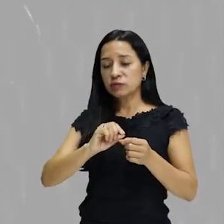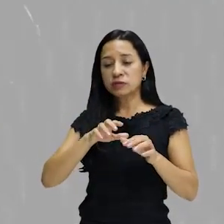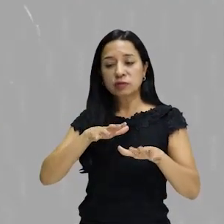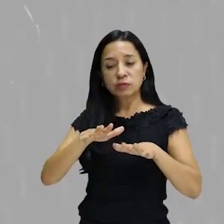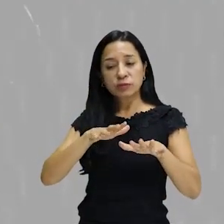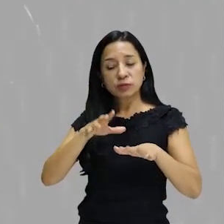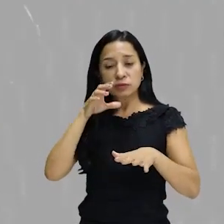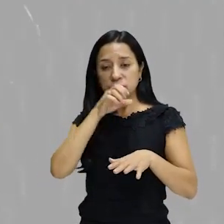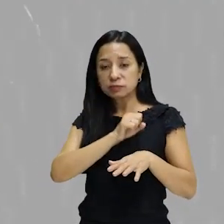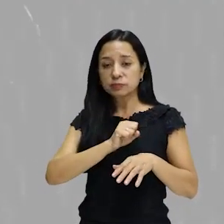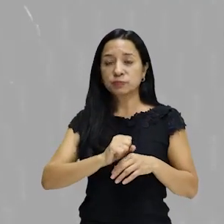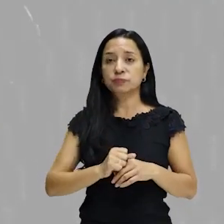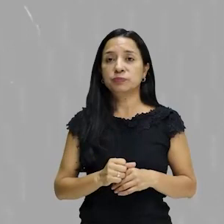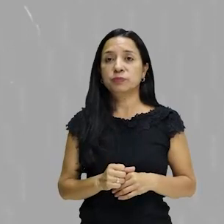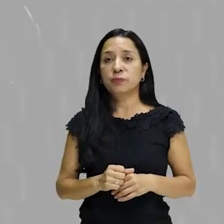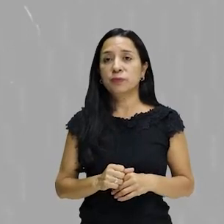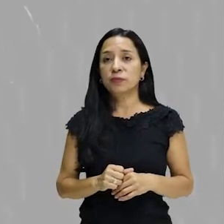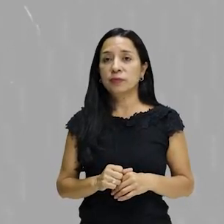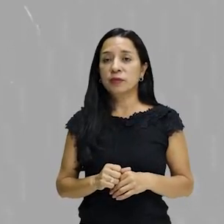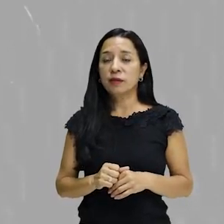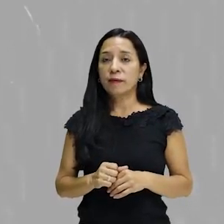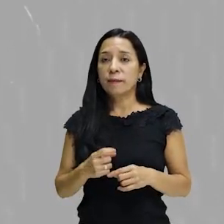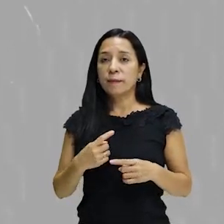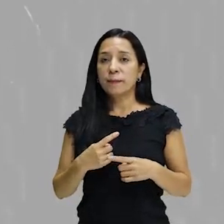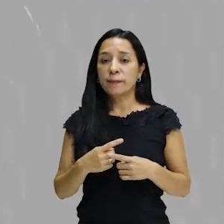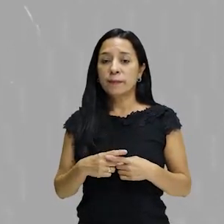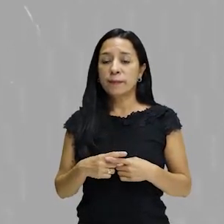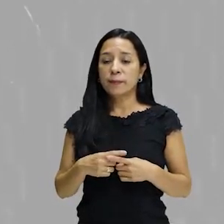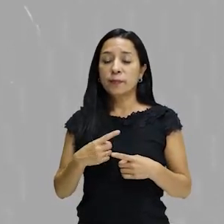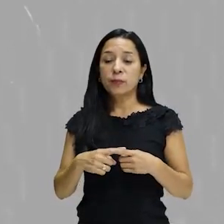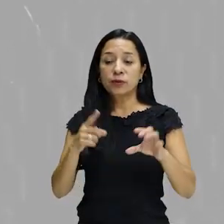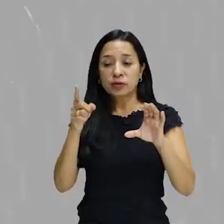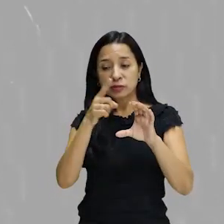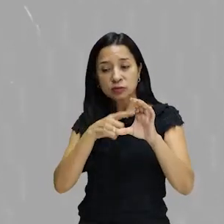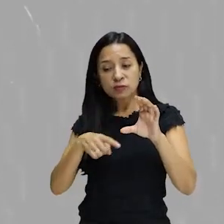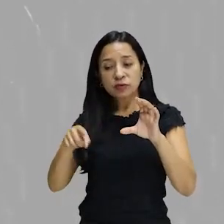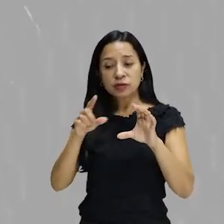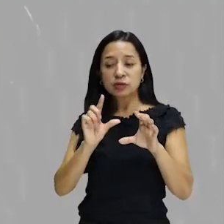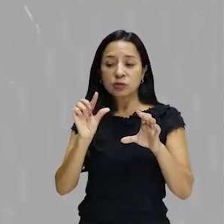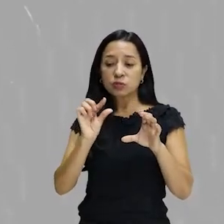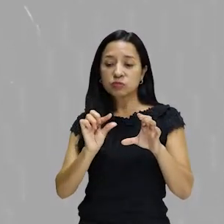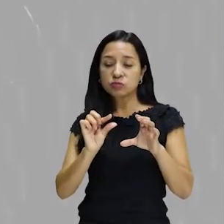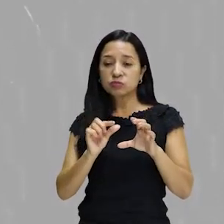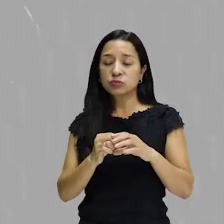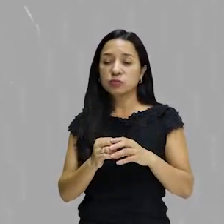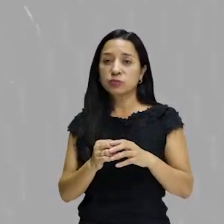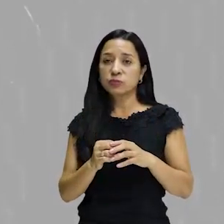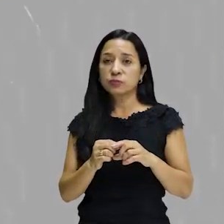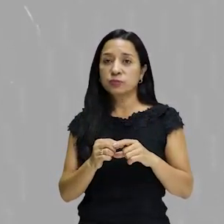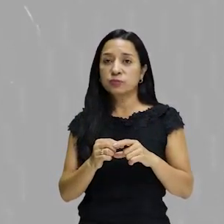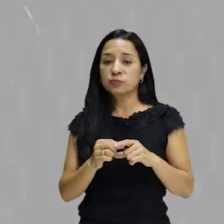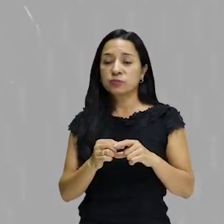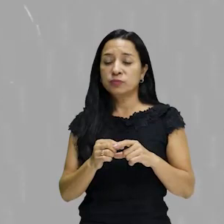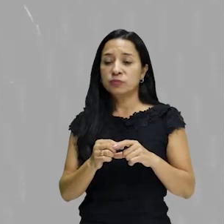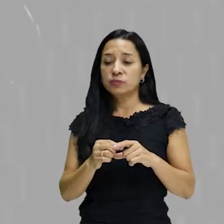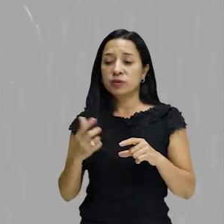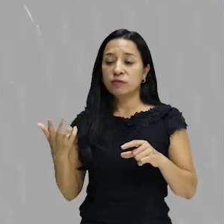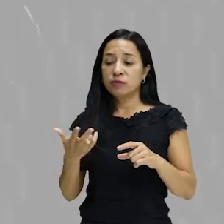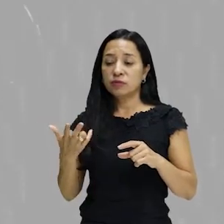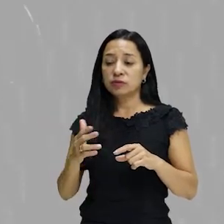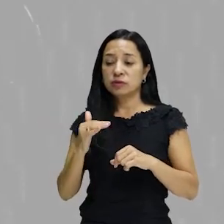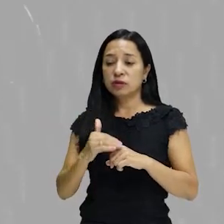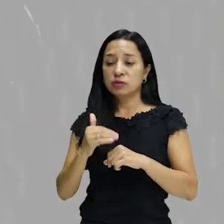mais rápido, certo? Até porque a circunferência que ele vai varrer é menor, tá ok? Então maior